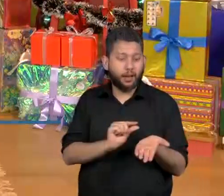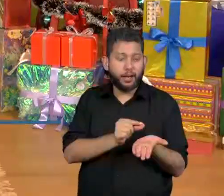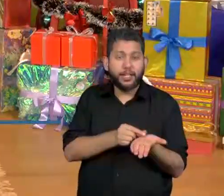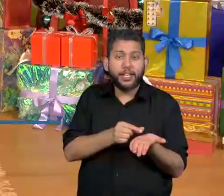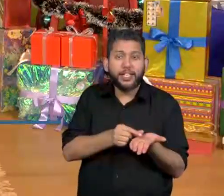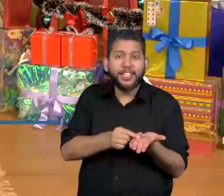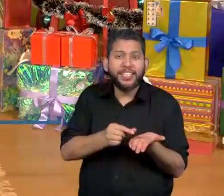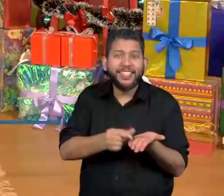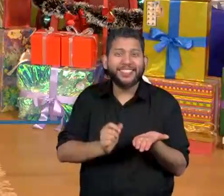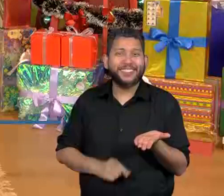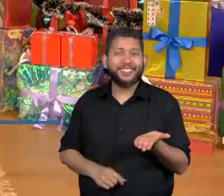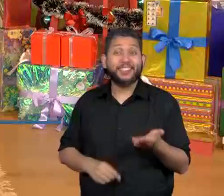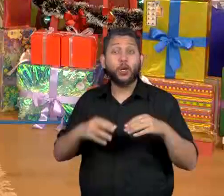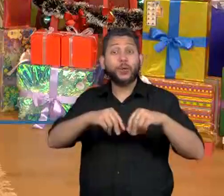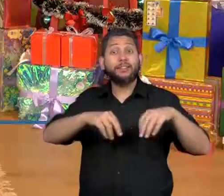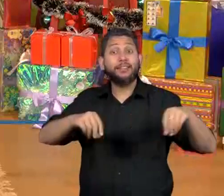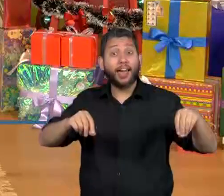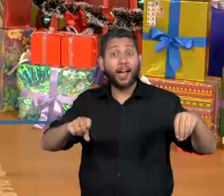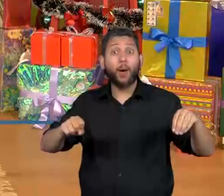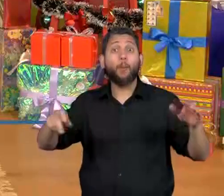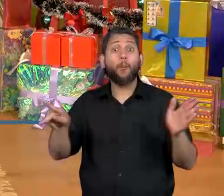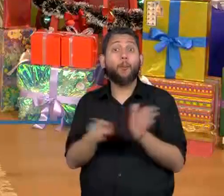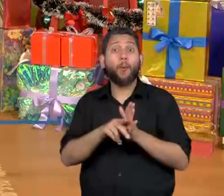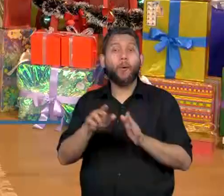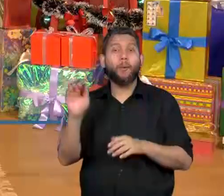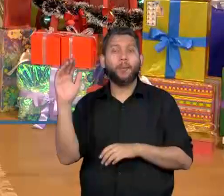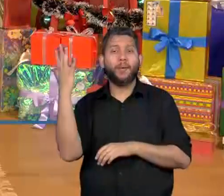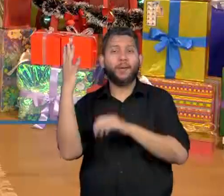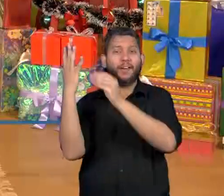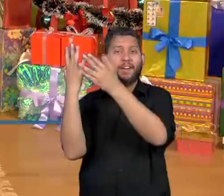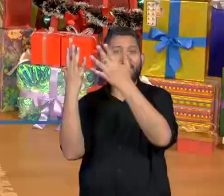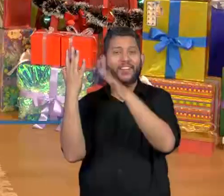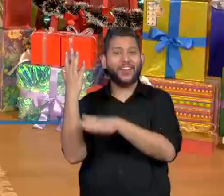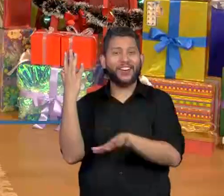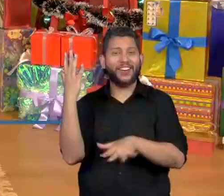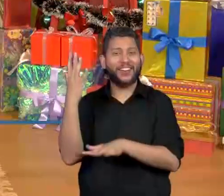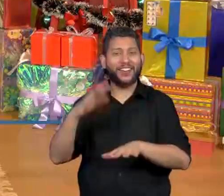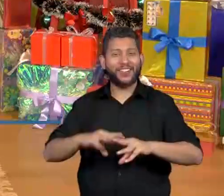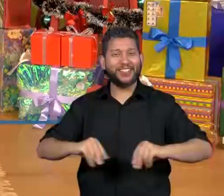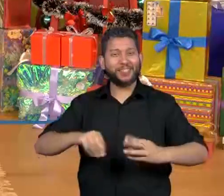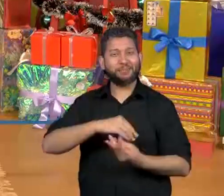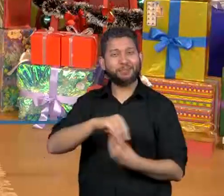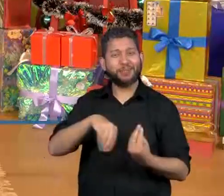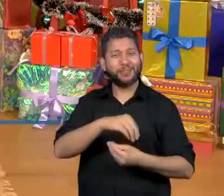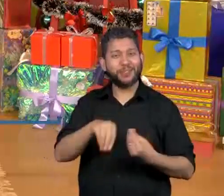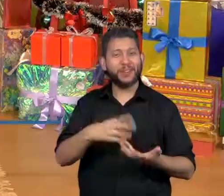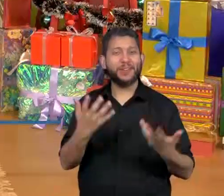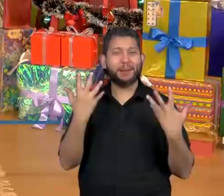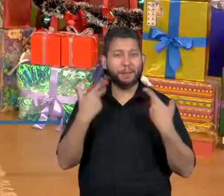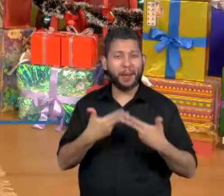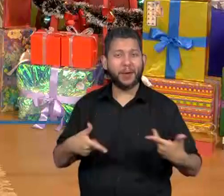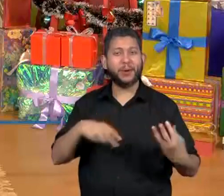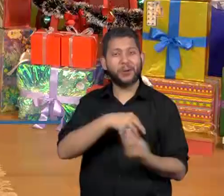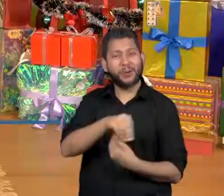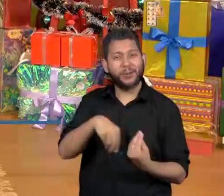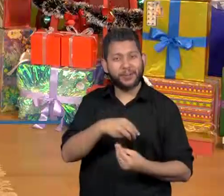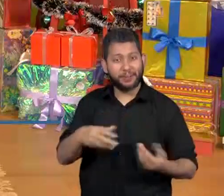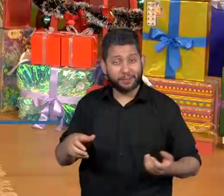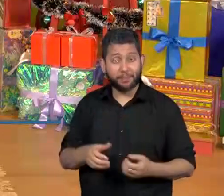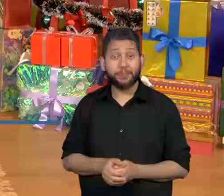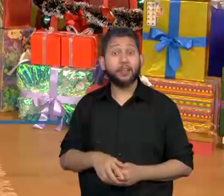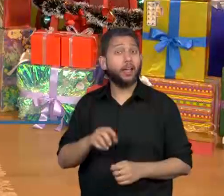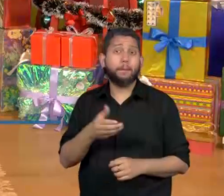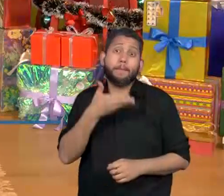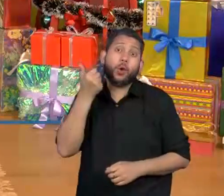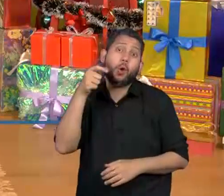orgânico, né, ou com humus, que é aquele mais propício, mais rico em nutrientes para o plantio. E vimos também um outro tipo de